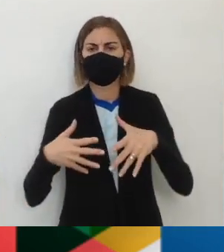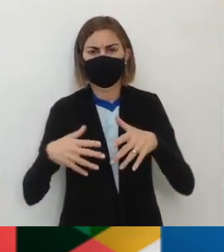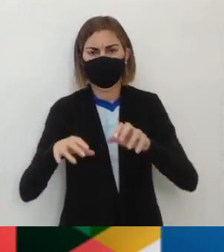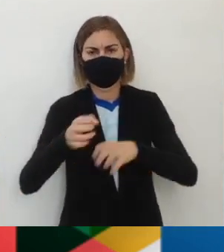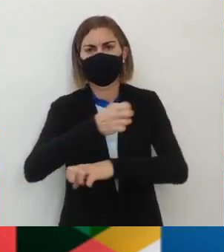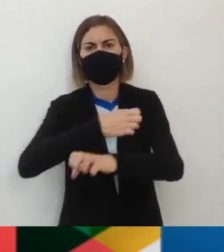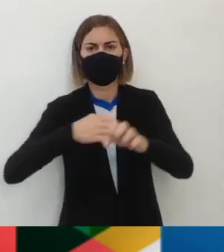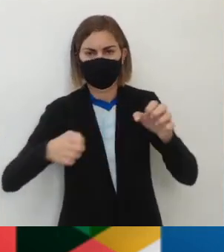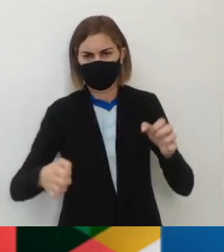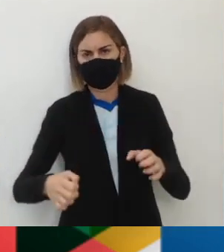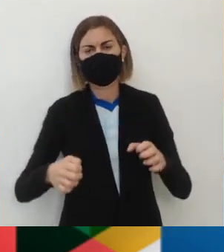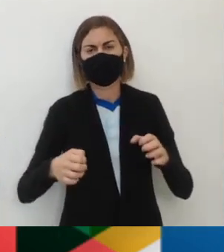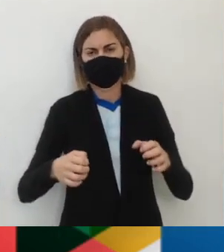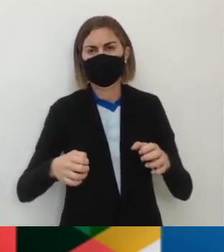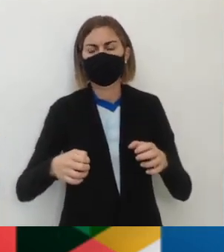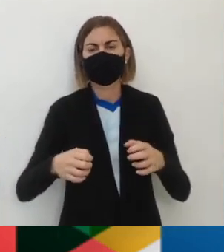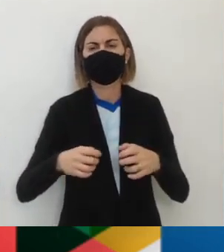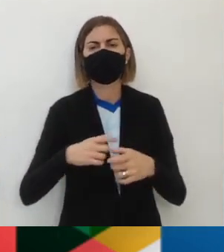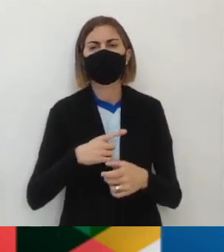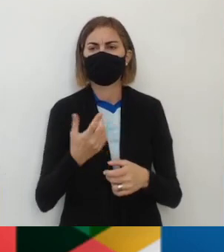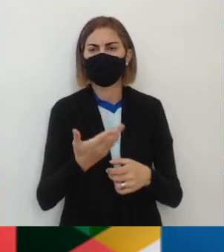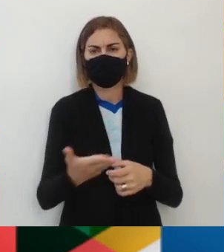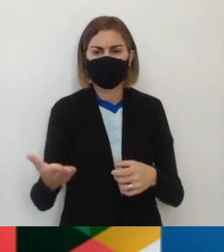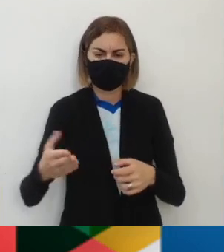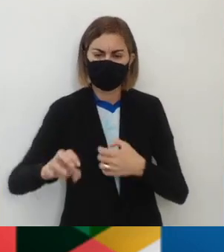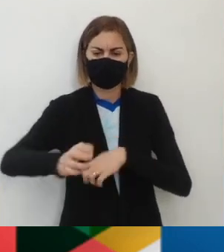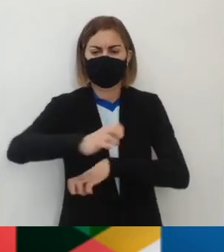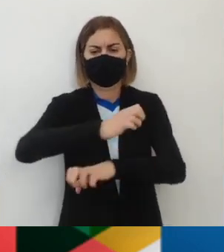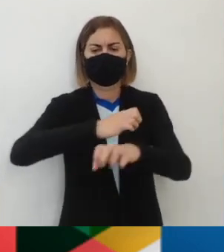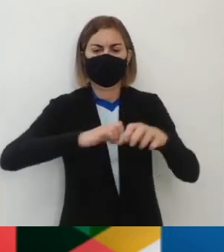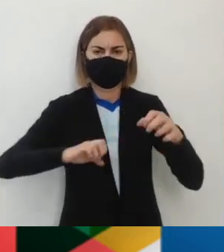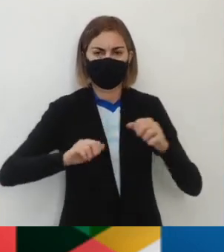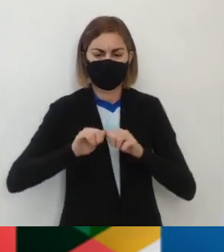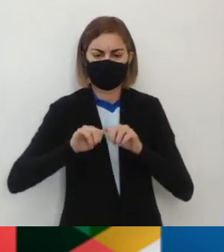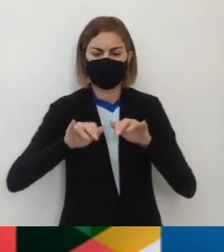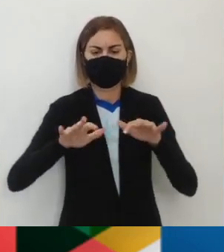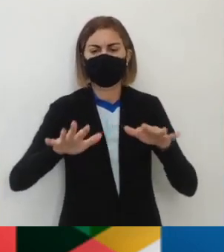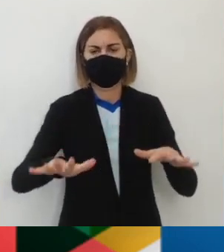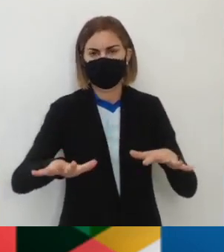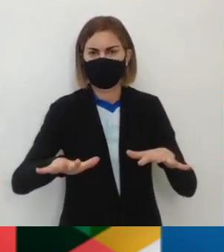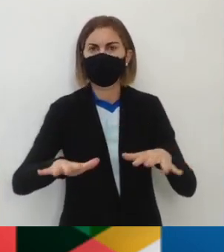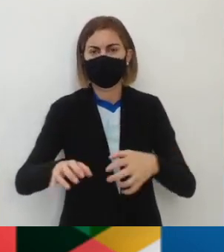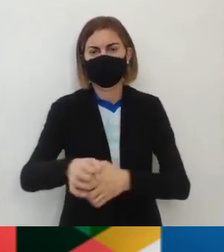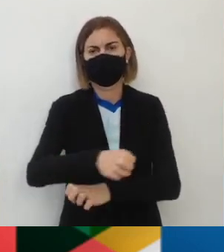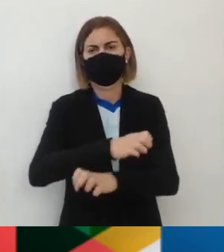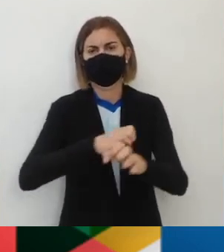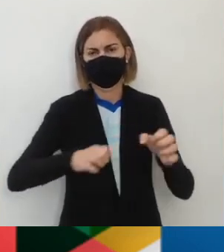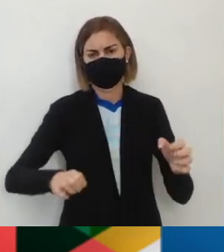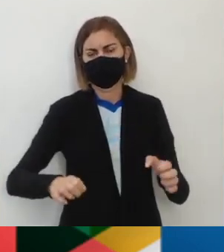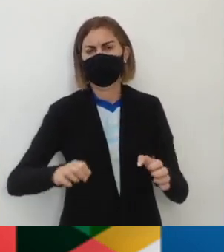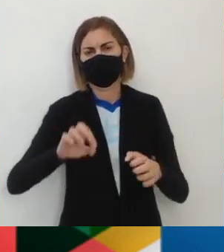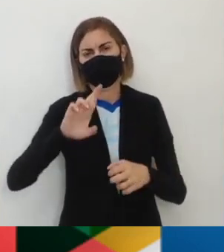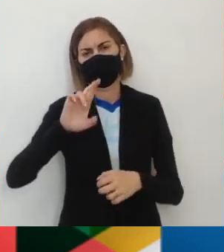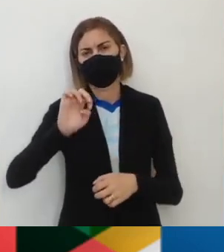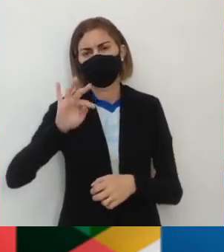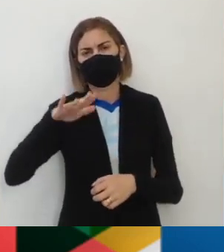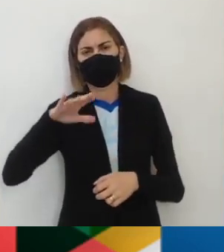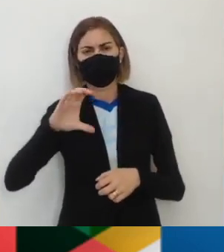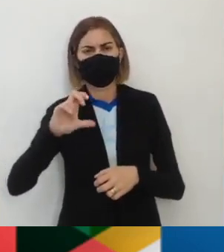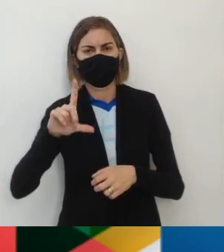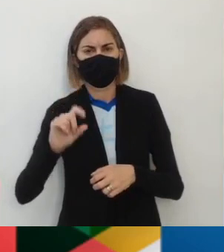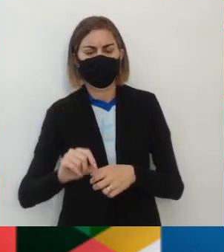gente chama de retículo cristalino, e esses elétrons distribuídos ao longo desse retículo, tá?